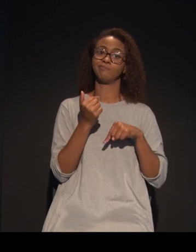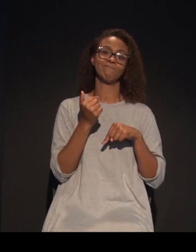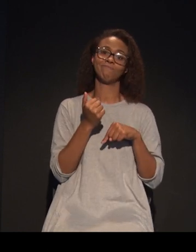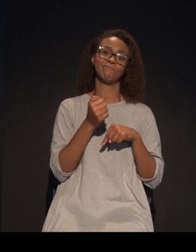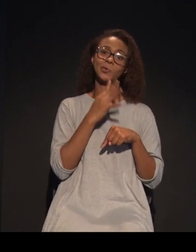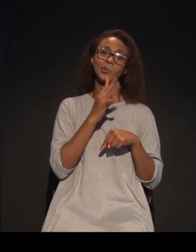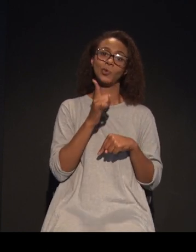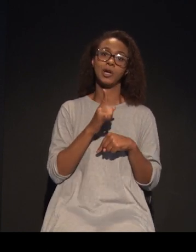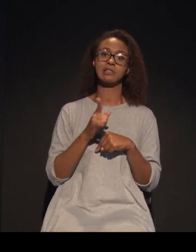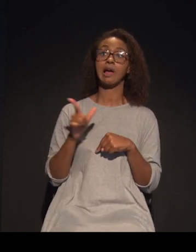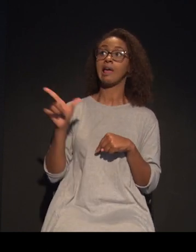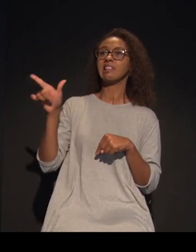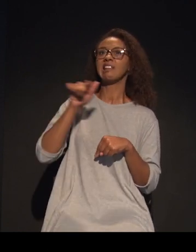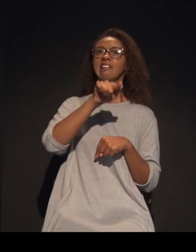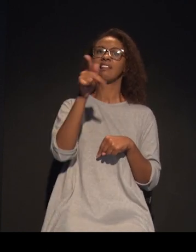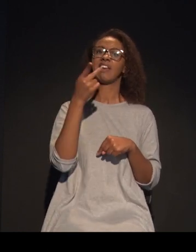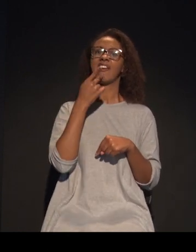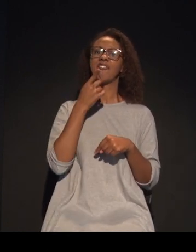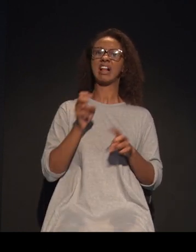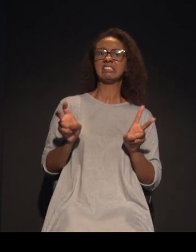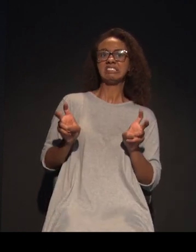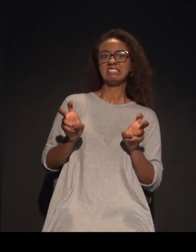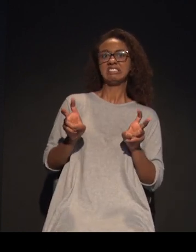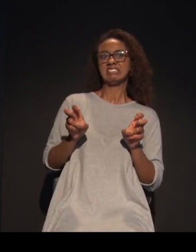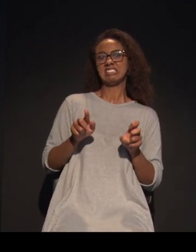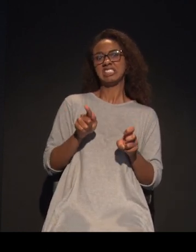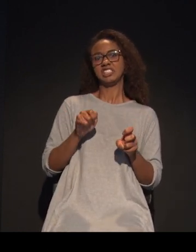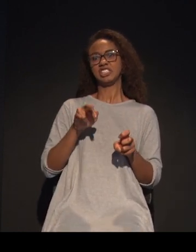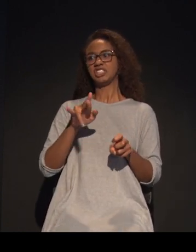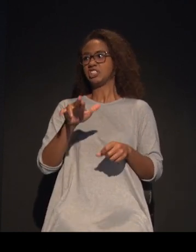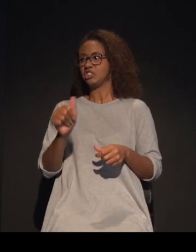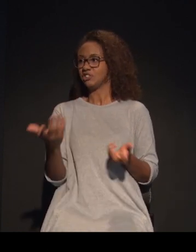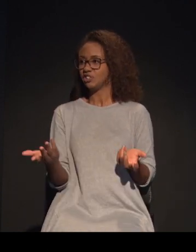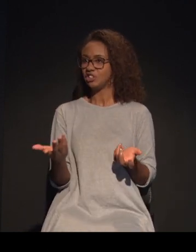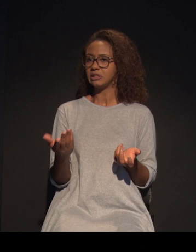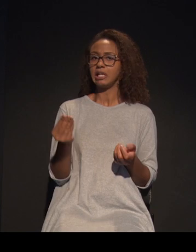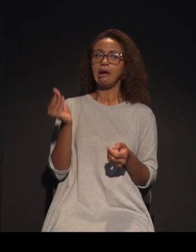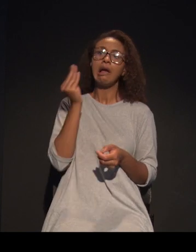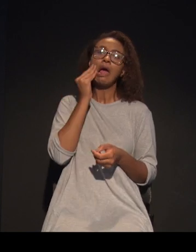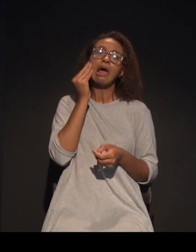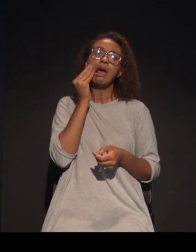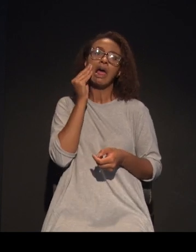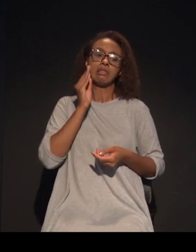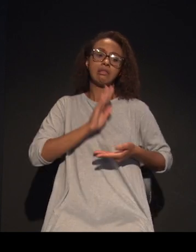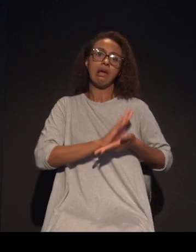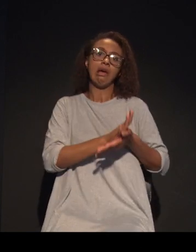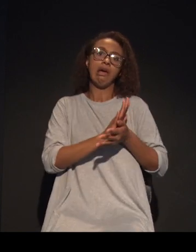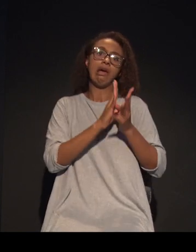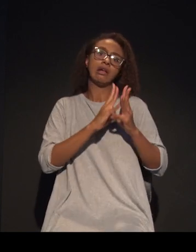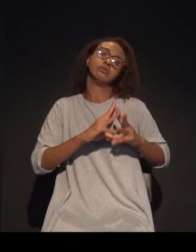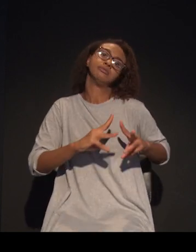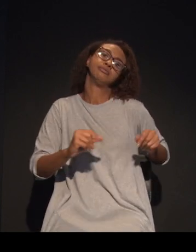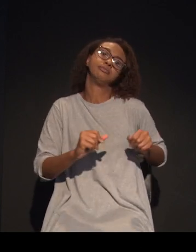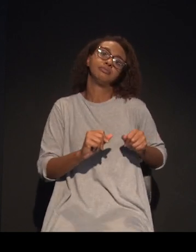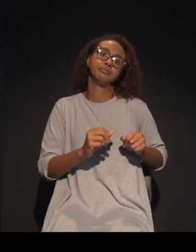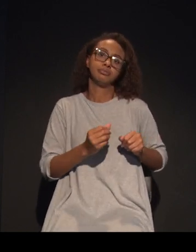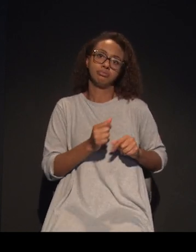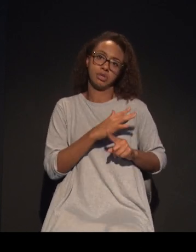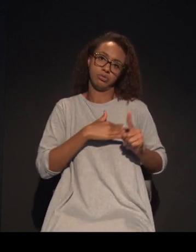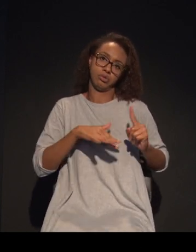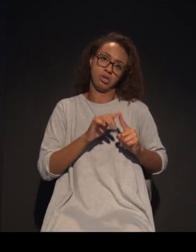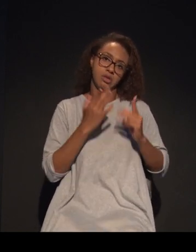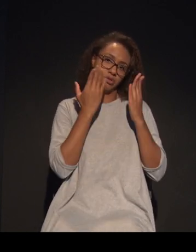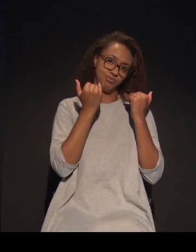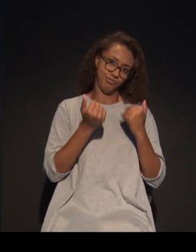ele chama de gíria né é um modo de ele tentar e discriminar tentarem time da sociedade